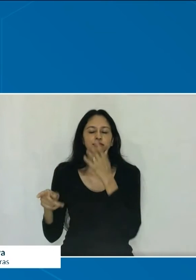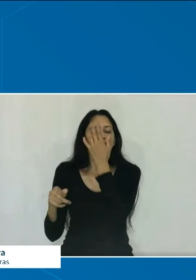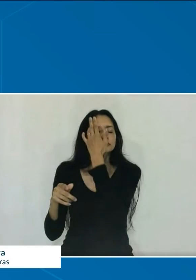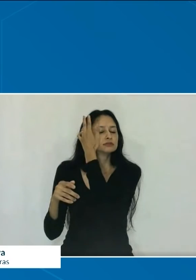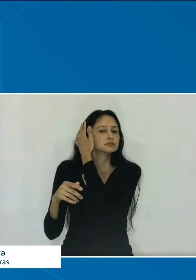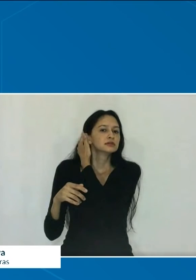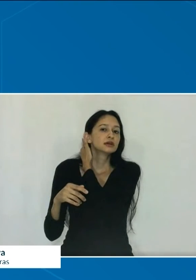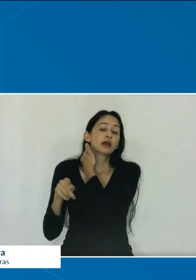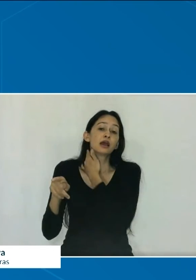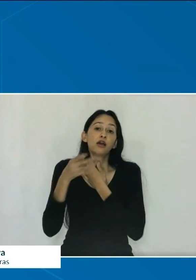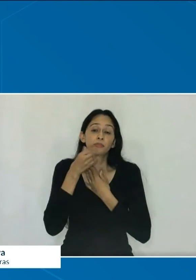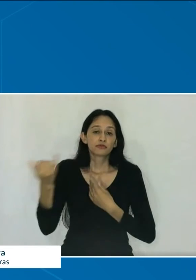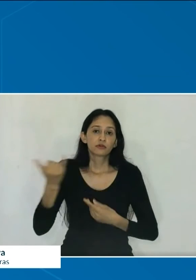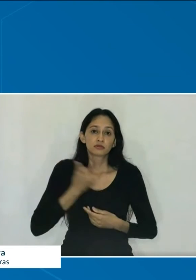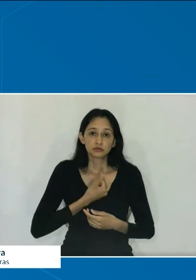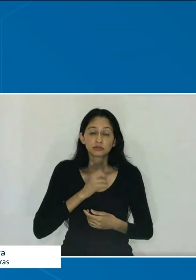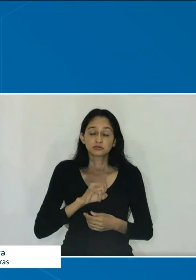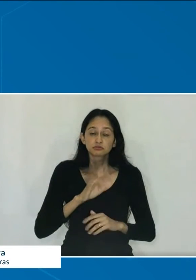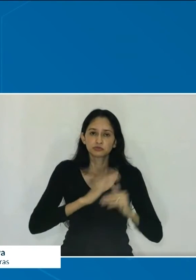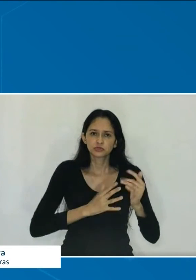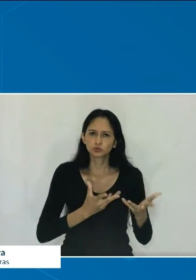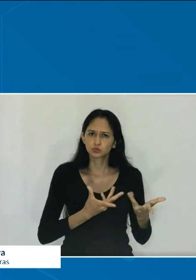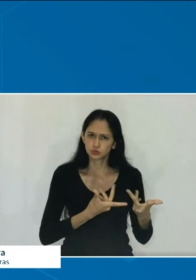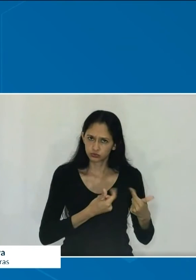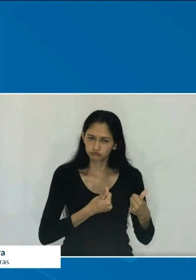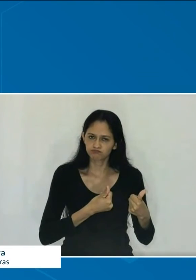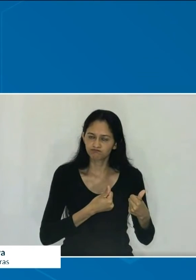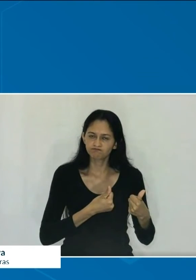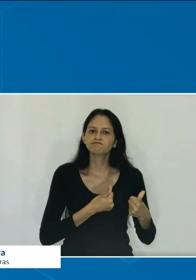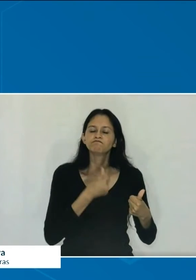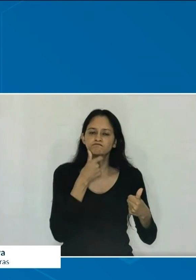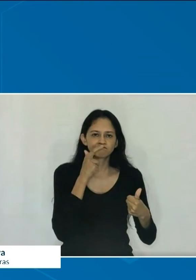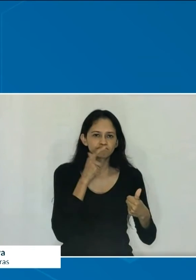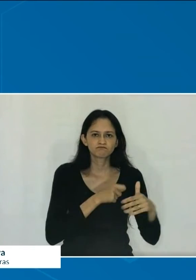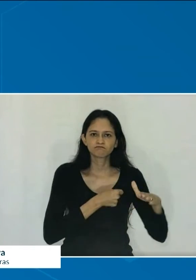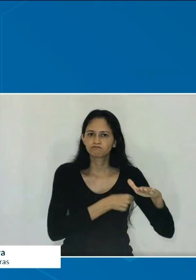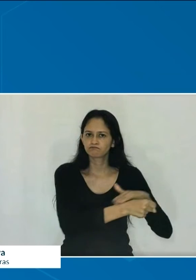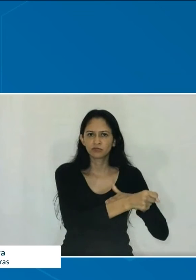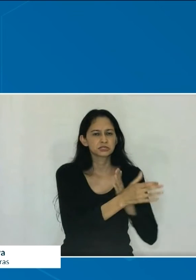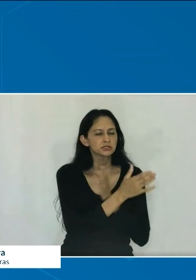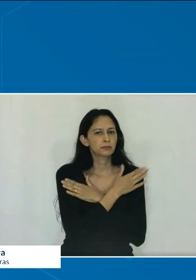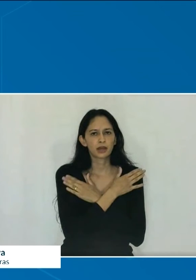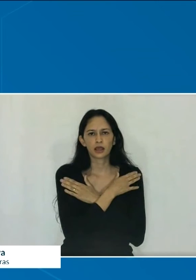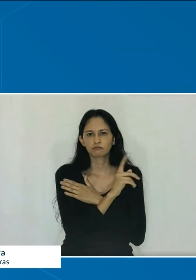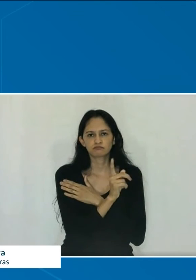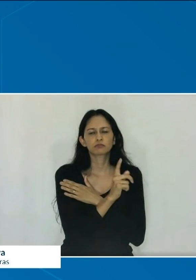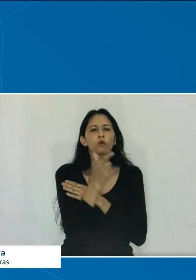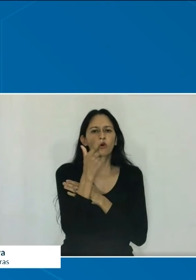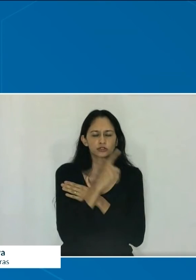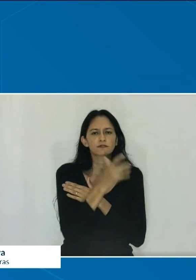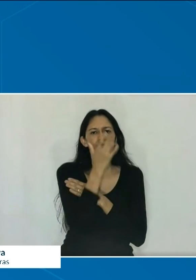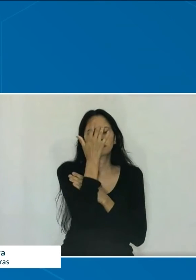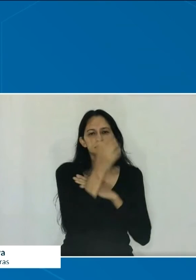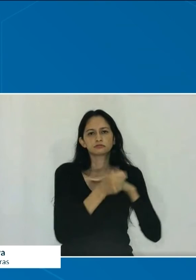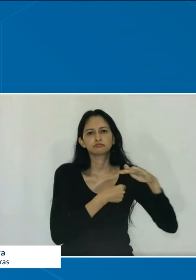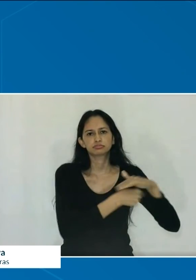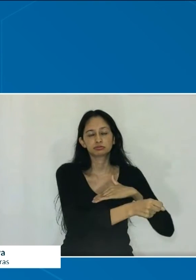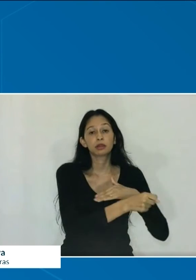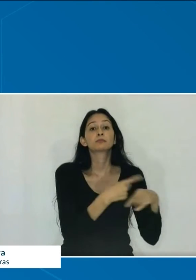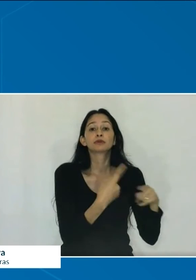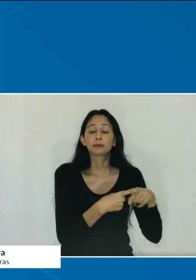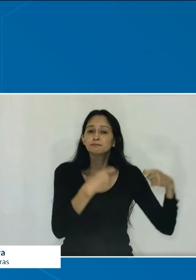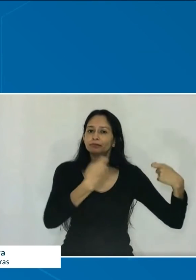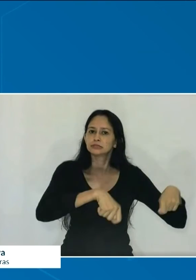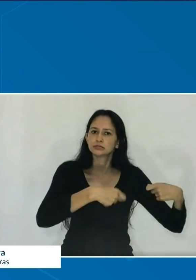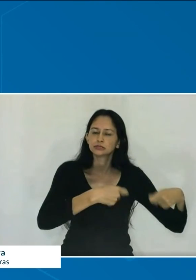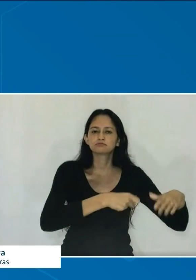bem qualificado não fica desempregado, porque a carência realmente do setor é muito grande. Então, realmente, a gente está aí com um curso